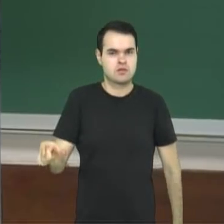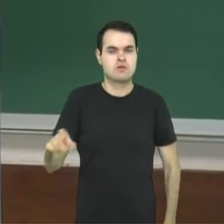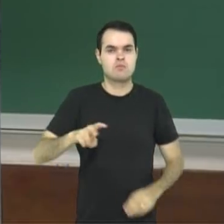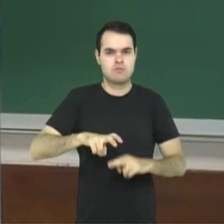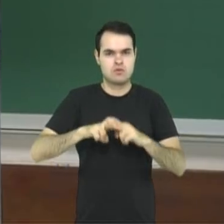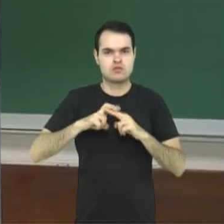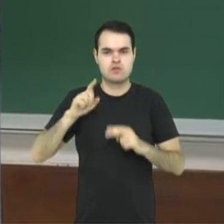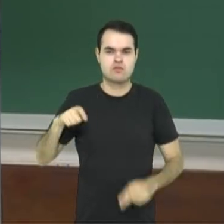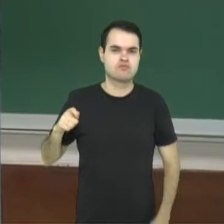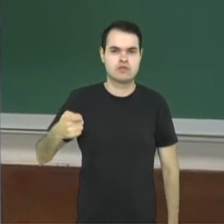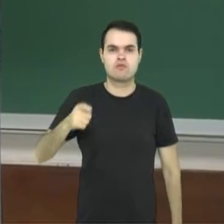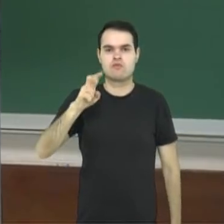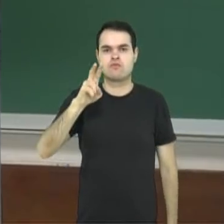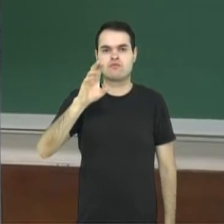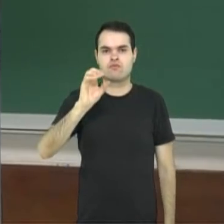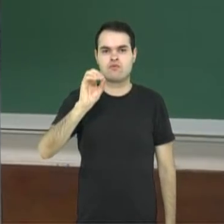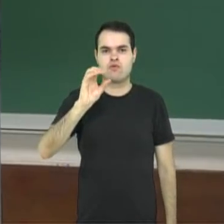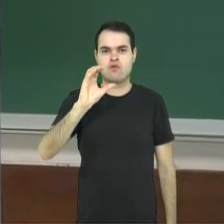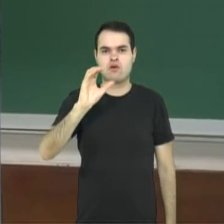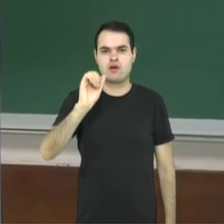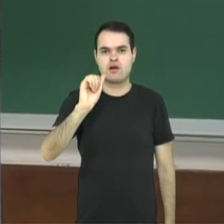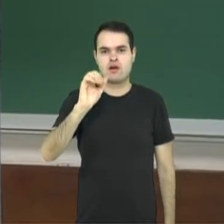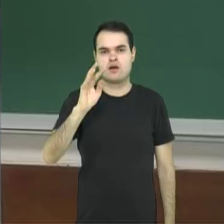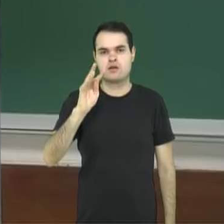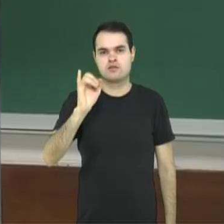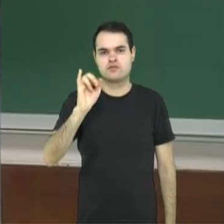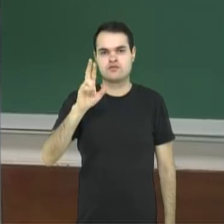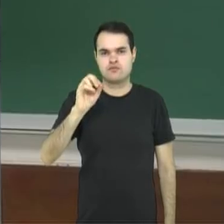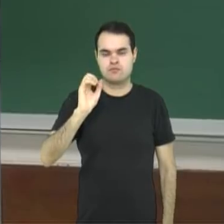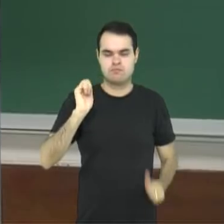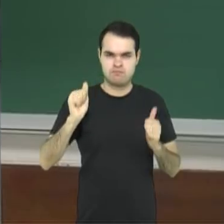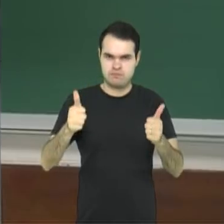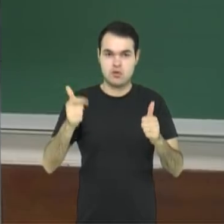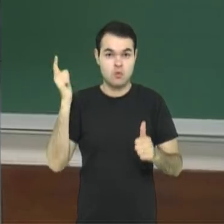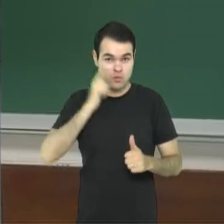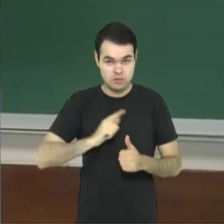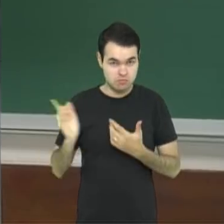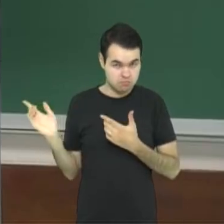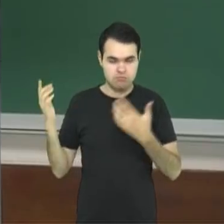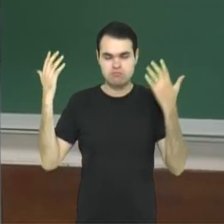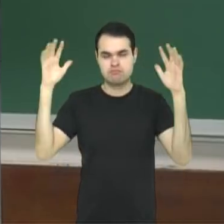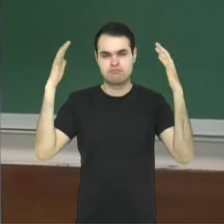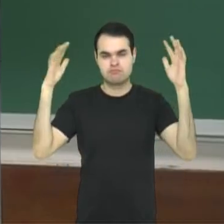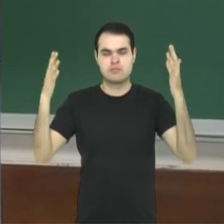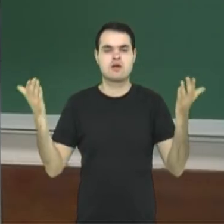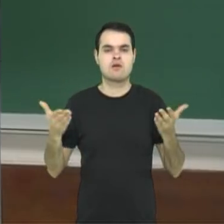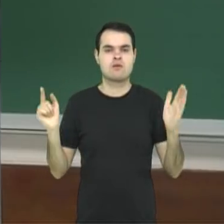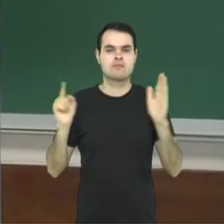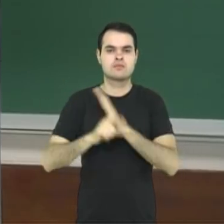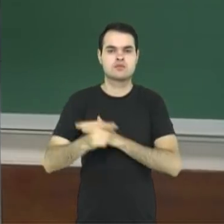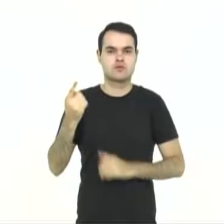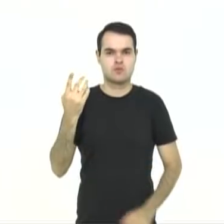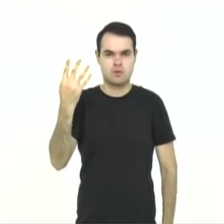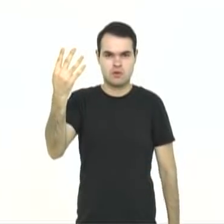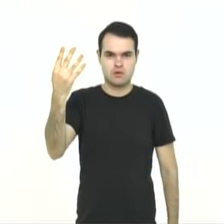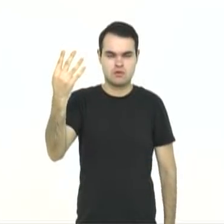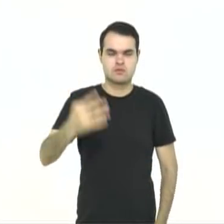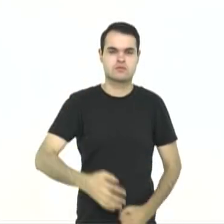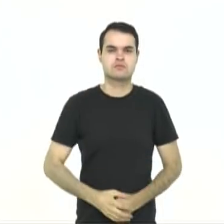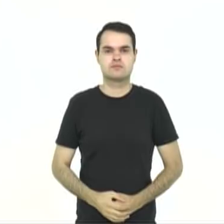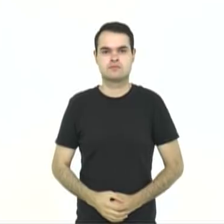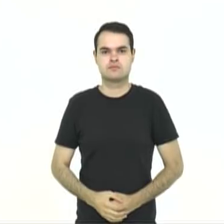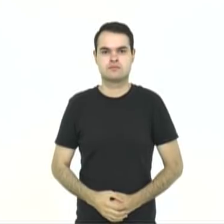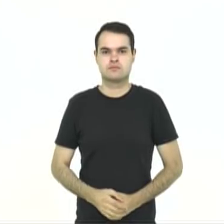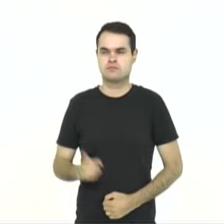numa carta. Quem conseguiu então captar aí, né, parabéns, ok? Vamos para o exercício 4. O que